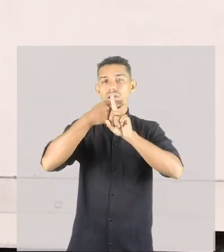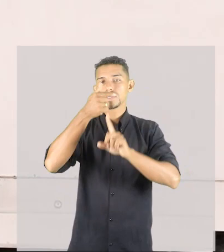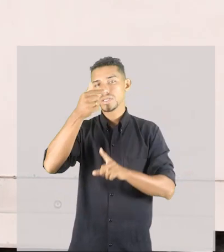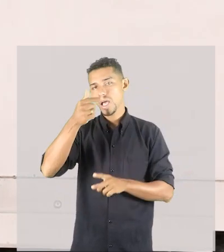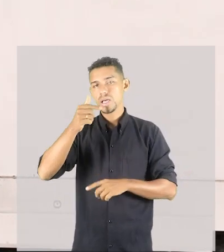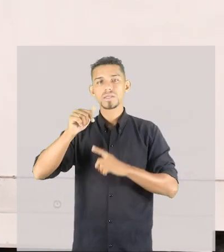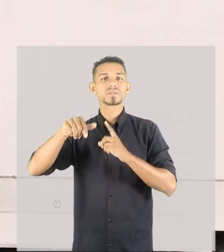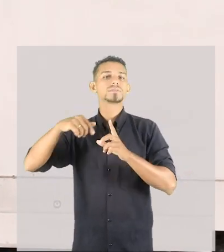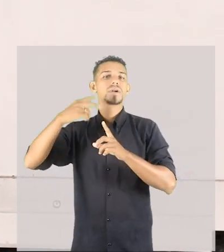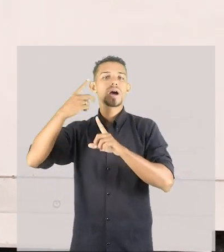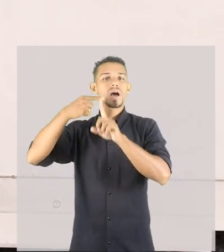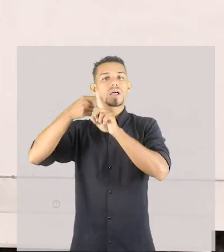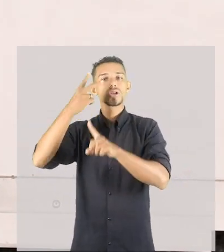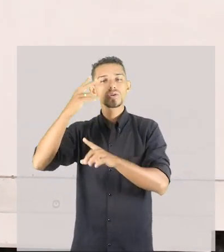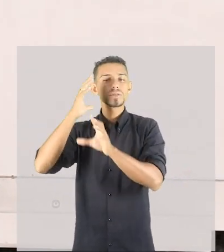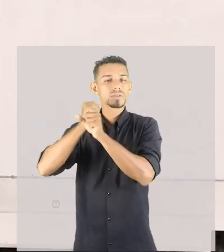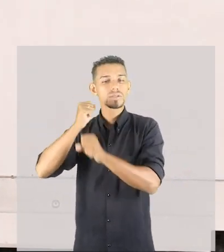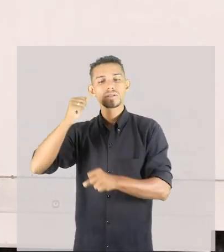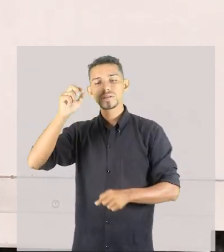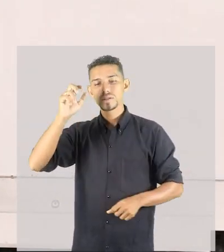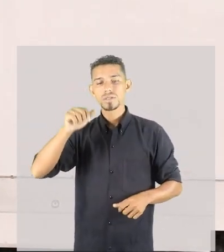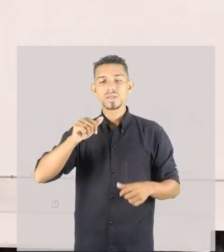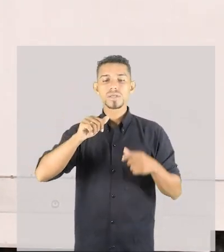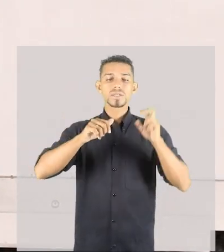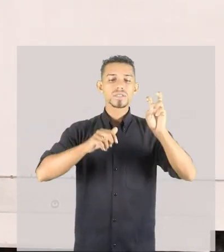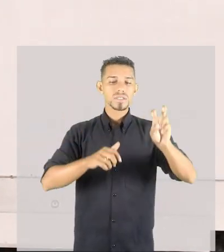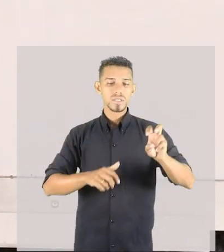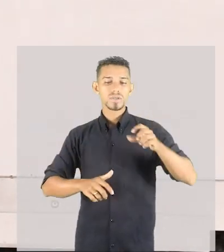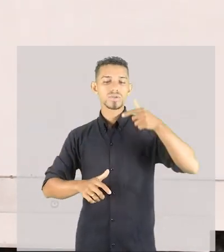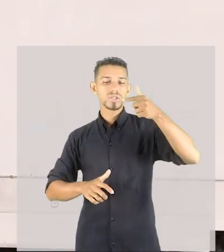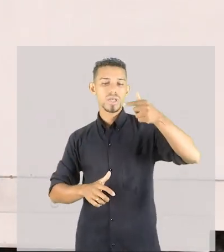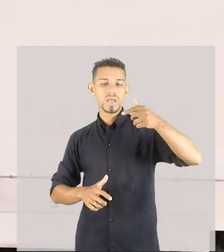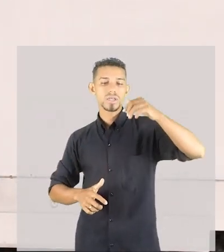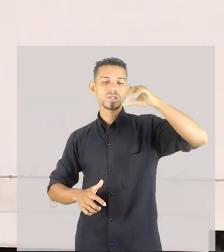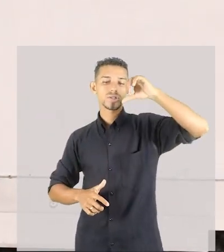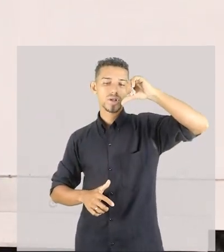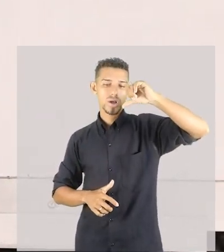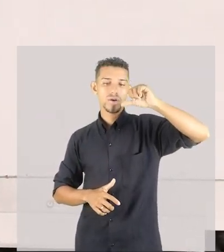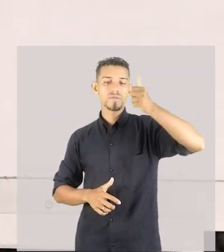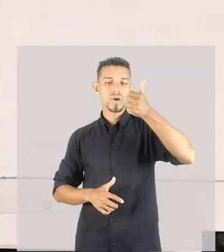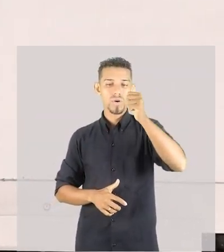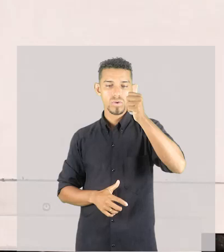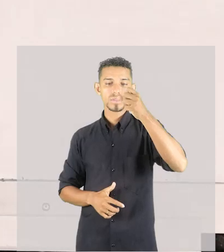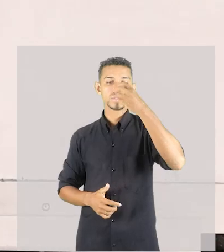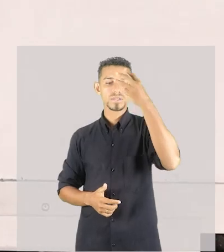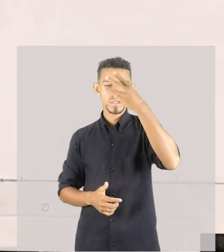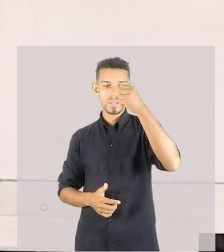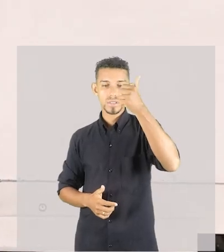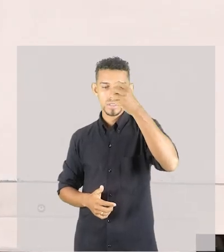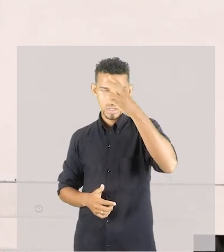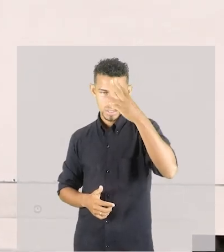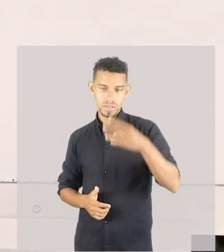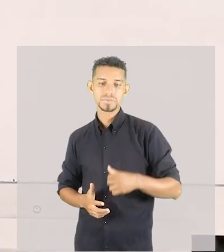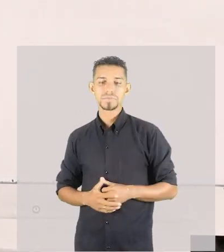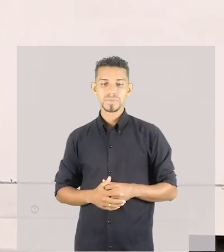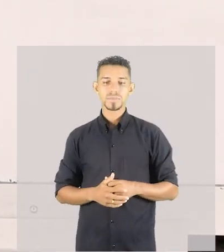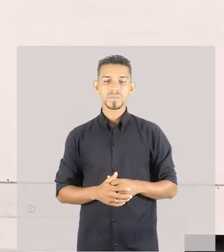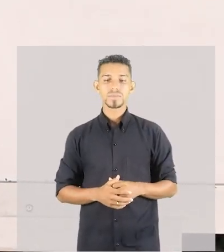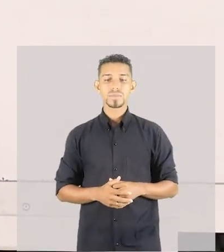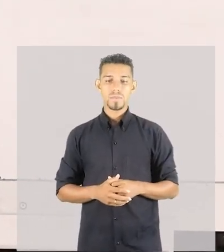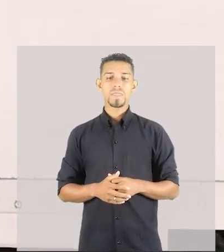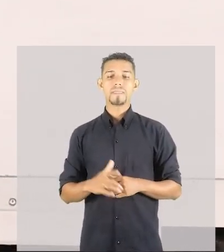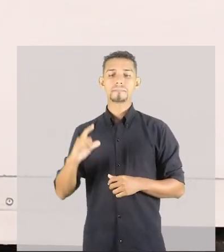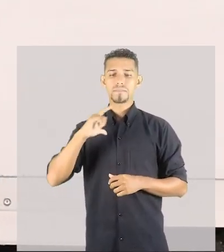9, 11 e 13. E aí você vai usar essa mesma ideia que a gente teve anteriormente. Aqui eu tenho um